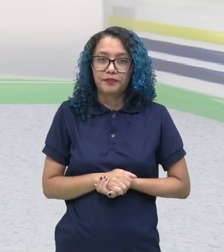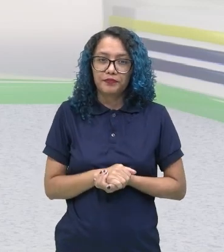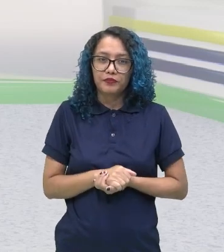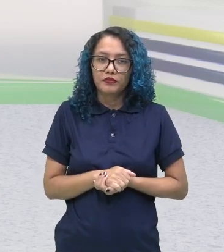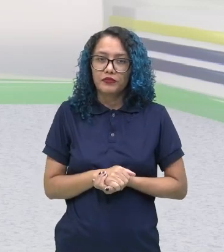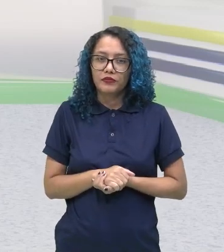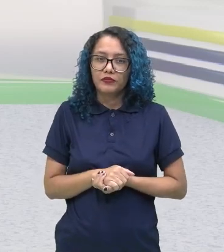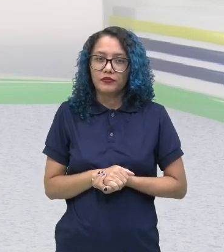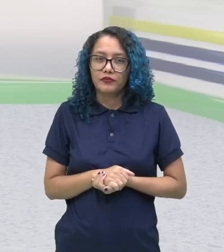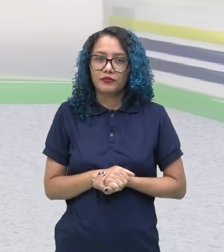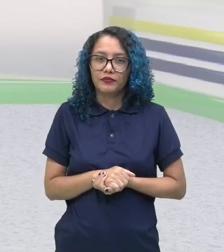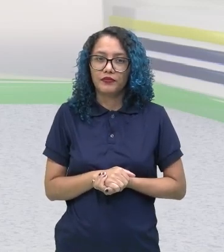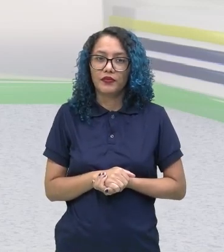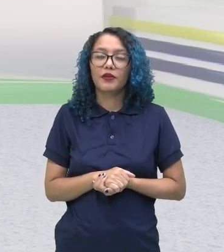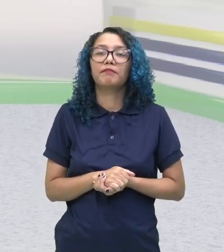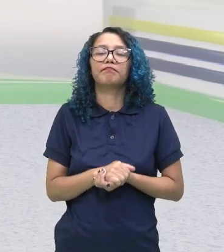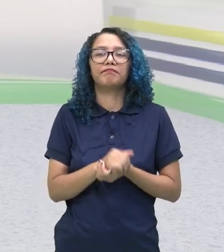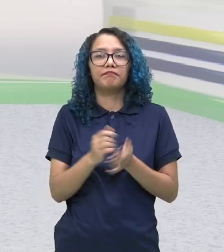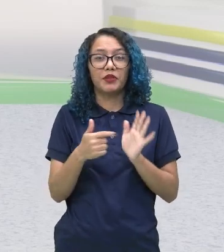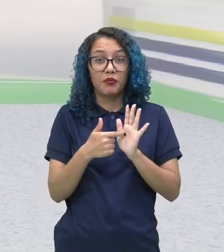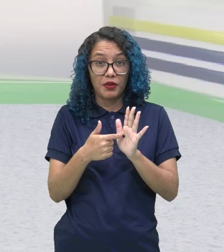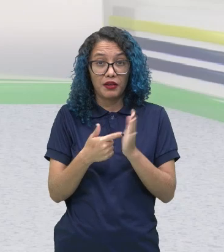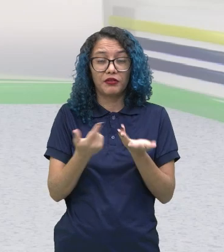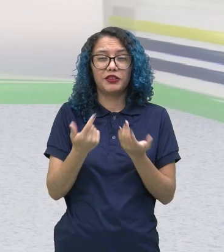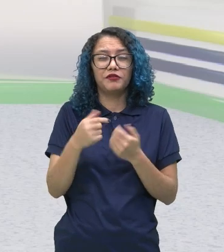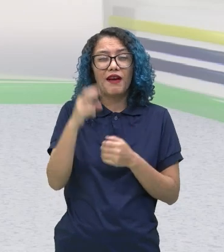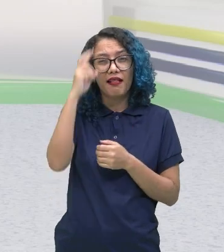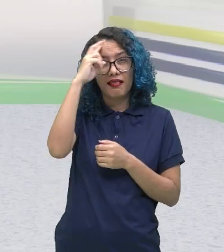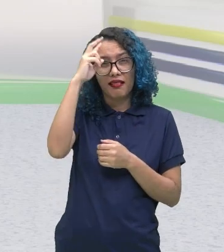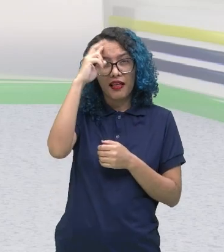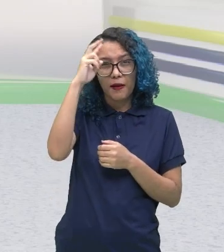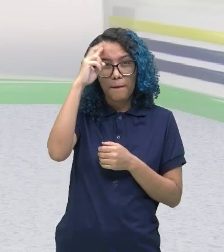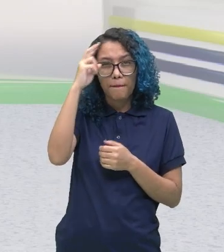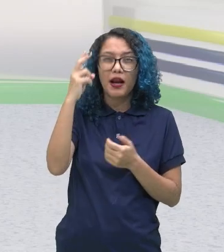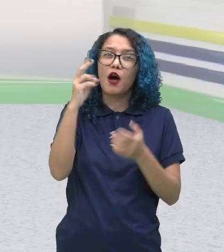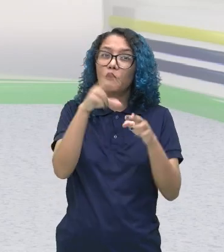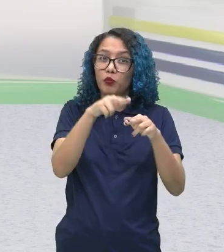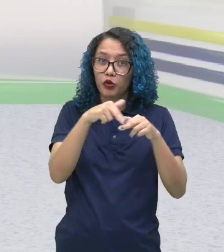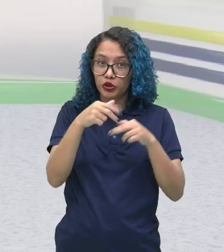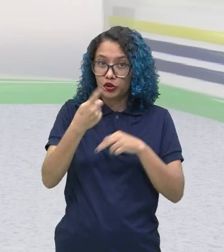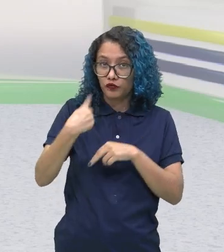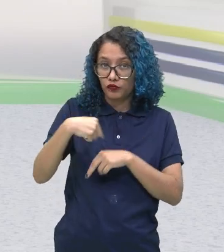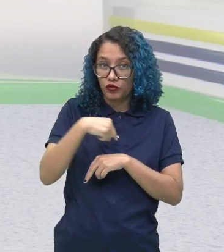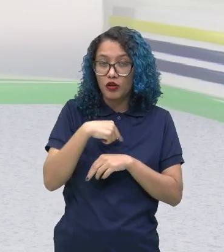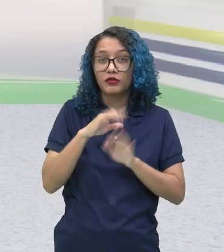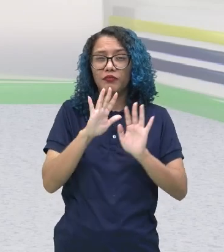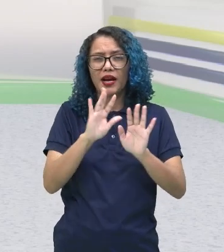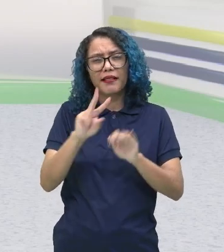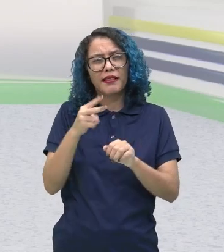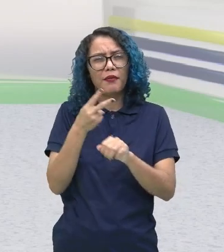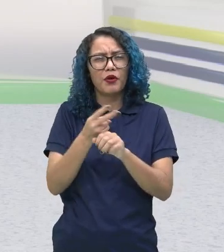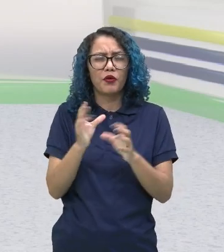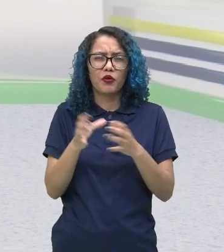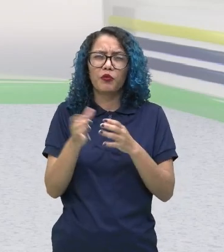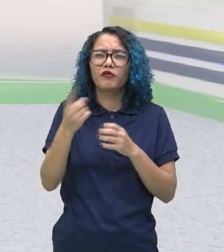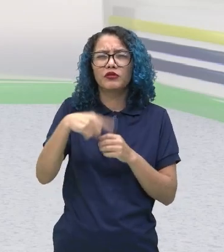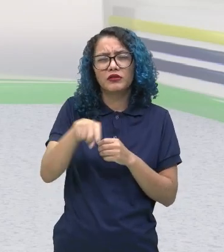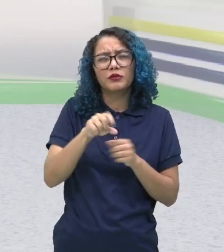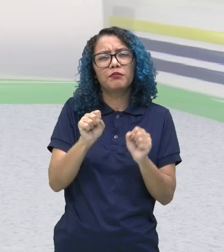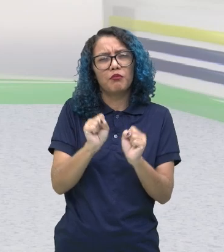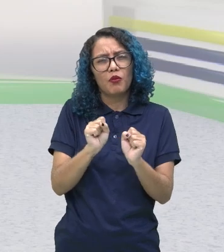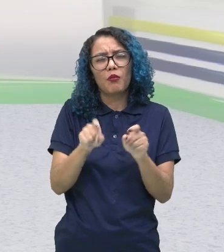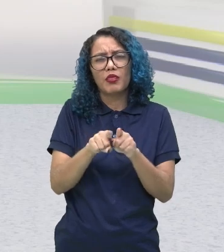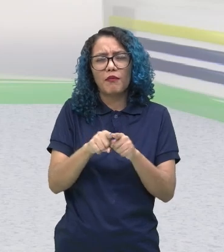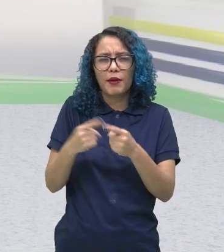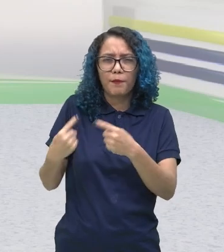vamos trazer as nossas próprias memórias, mas em um outro momento vocês poderão, em grupo, aí estar discutindo e trocando aí